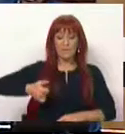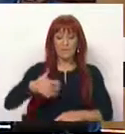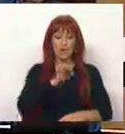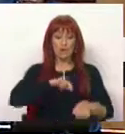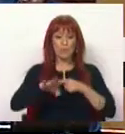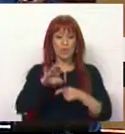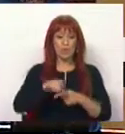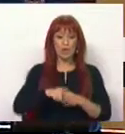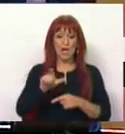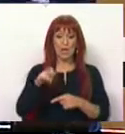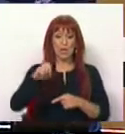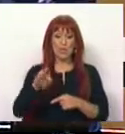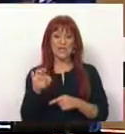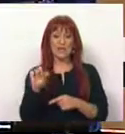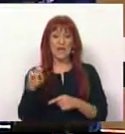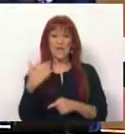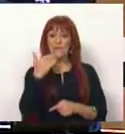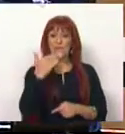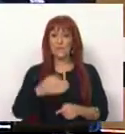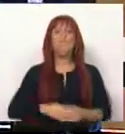pelo Sr. Deputado José Luís Ferreira, faz favor.